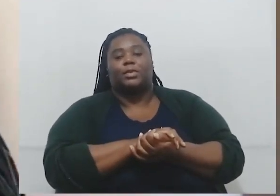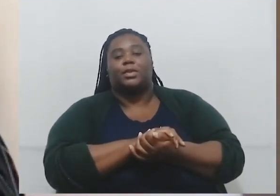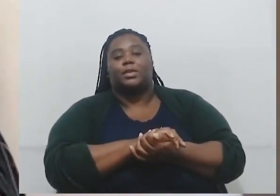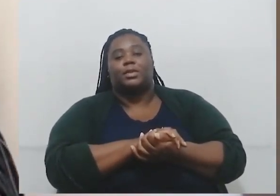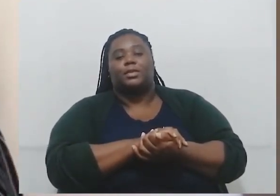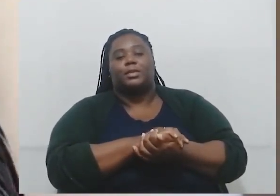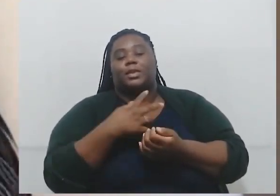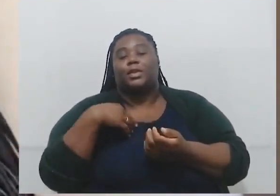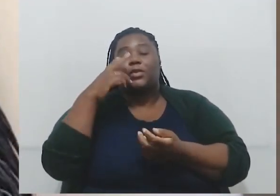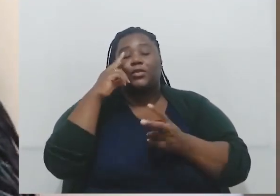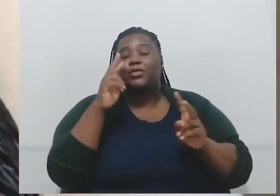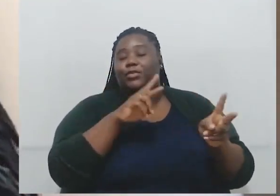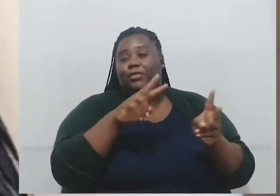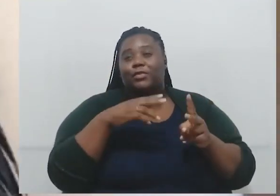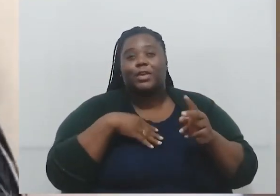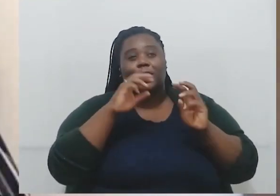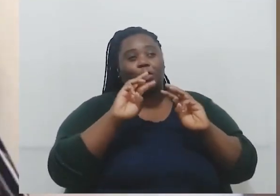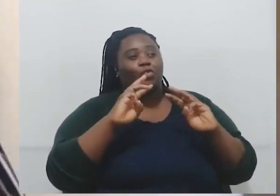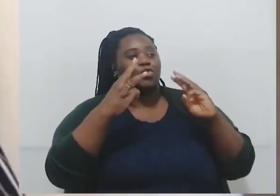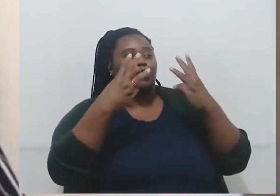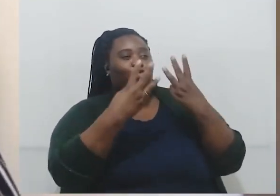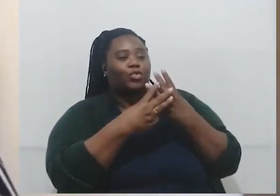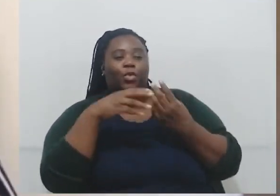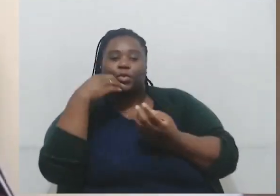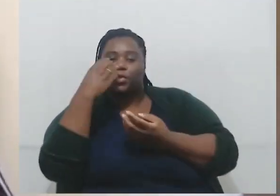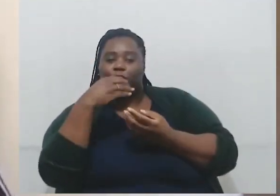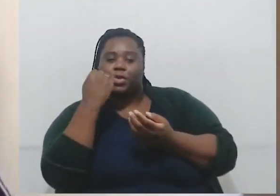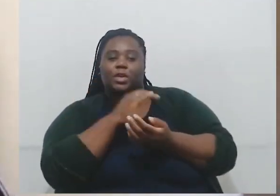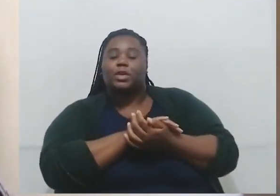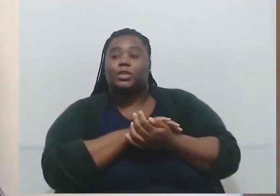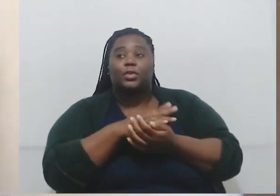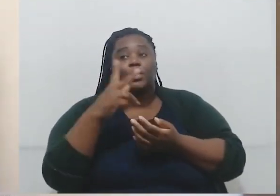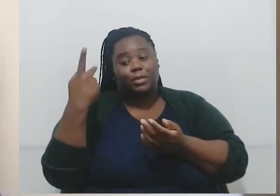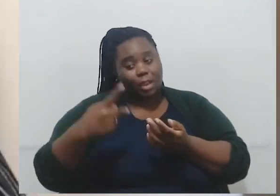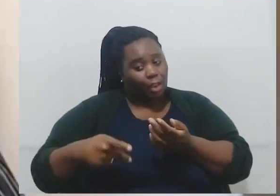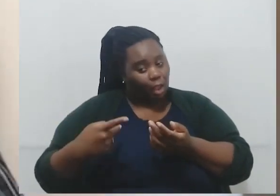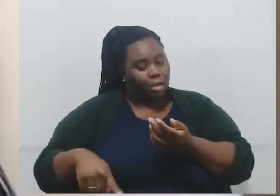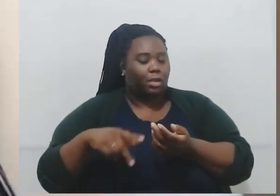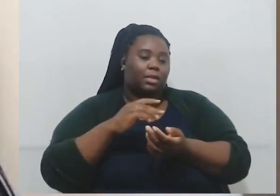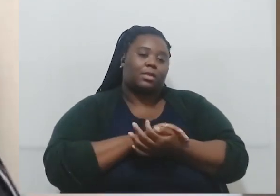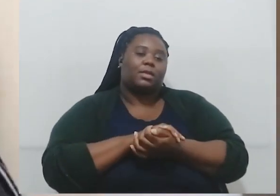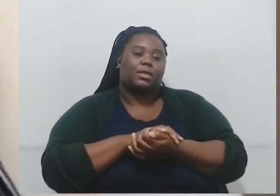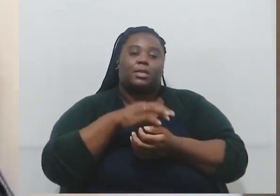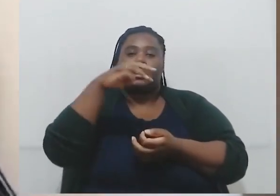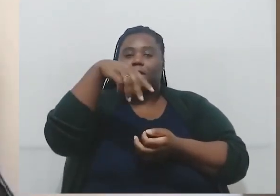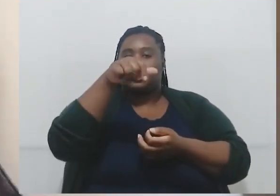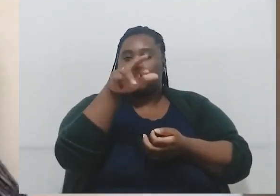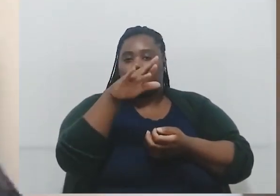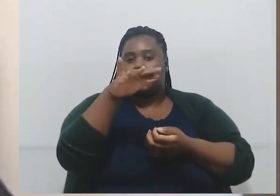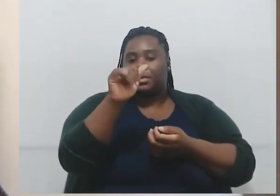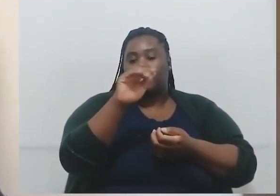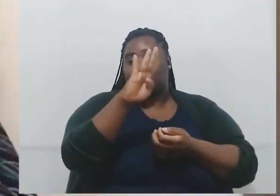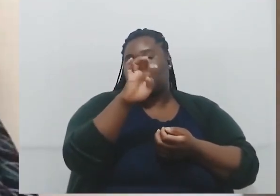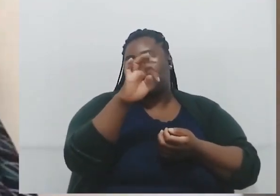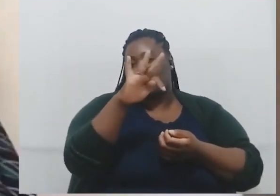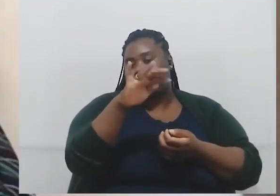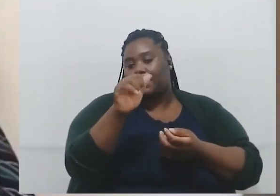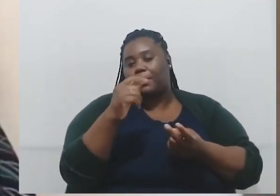fico vendo muitos shows de cantores brasileiros mesmo. Maria Bethânia